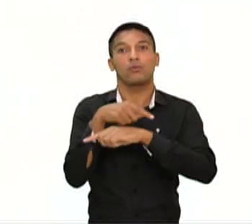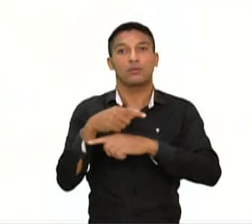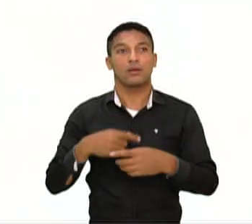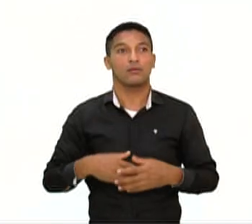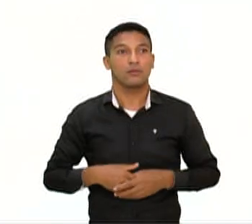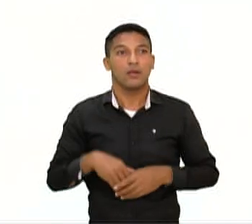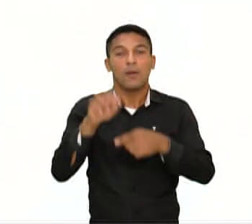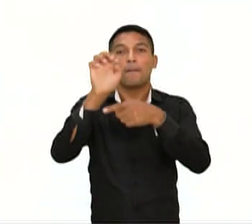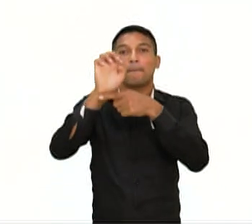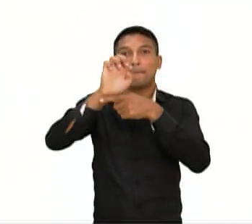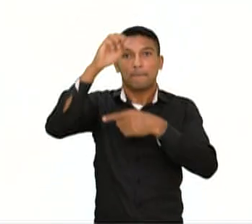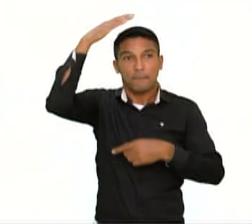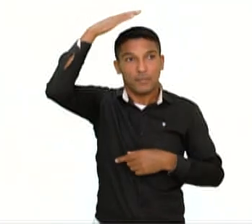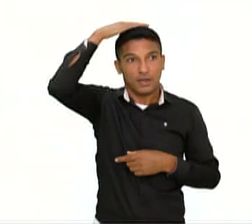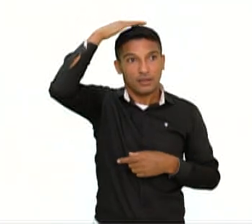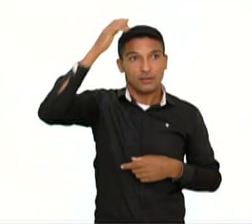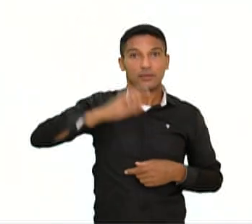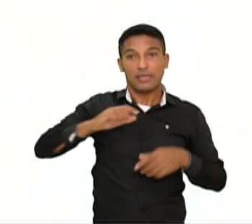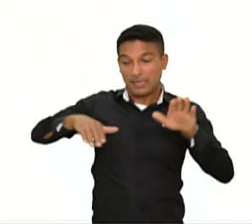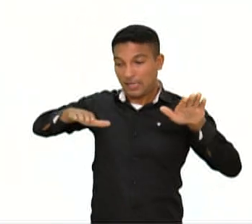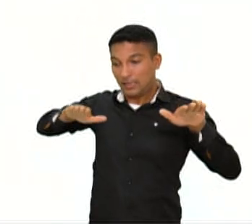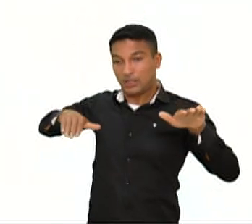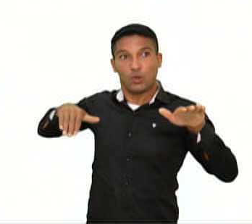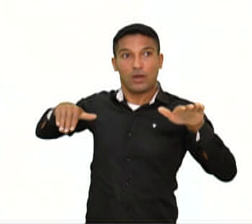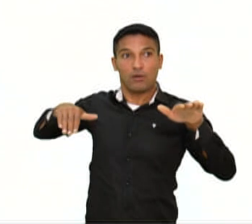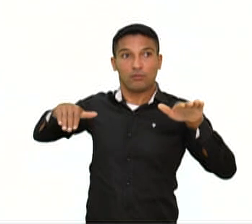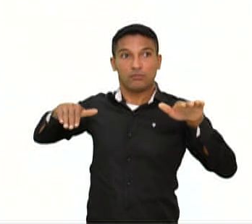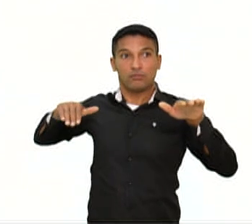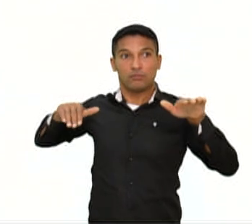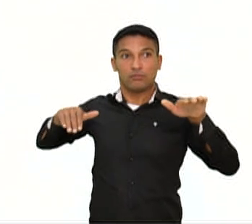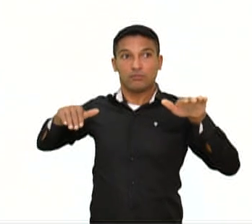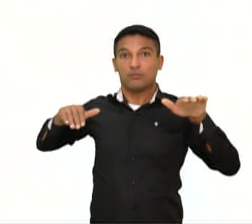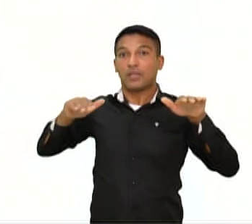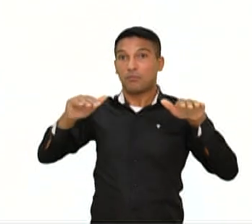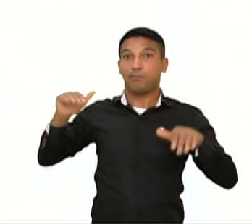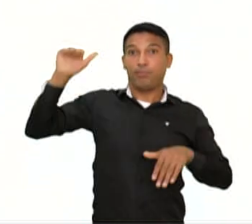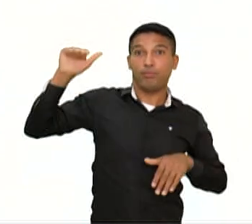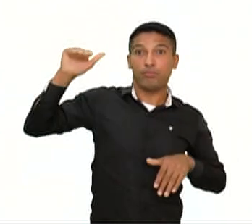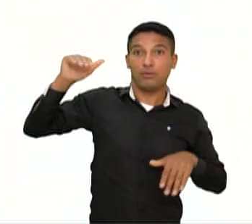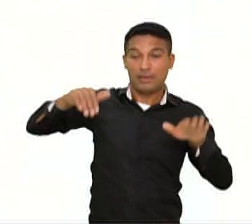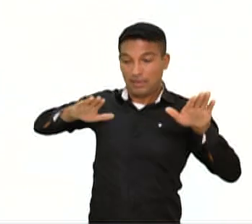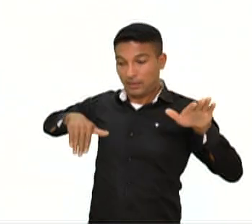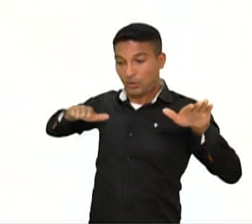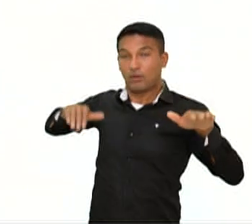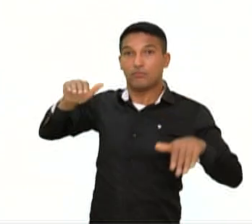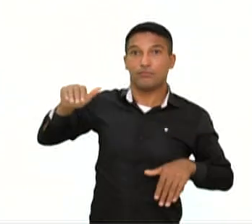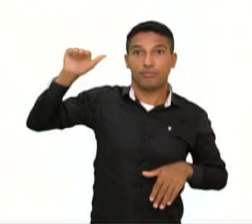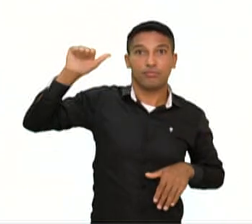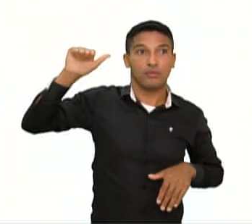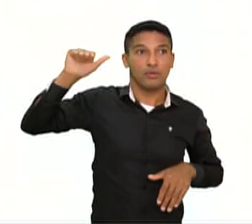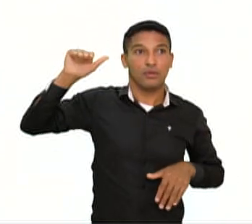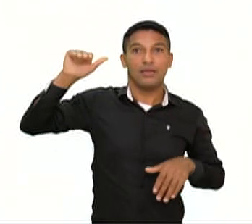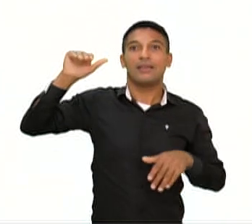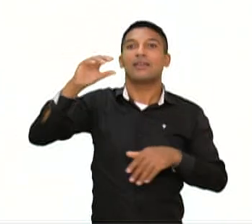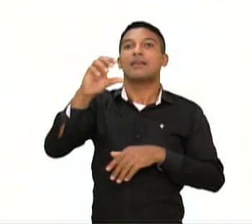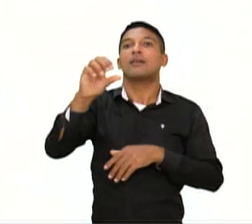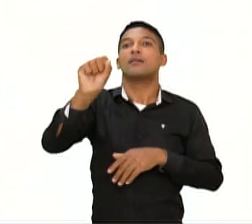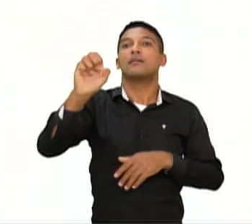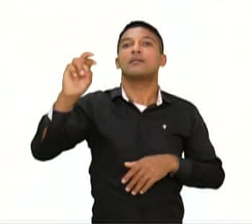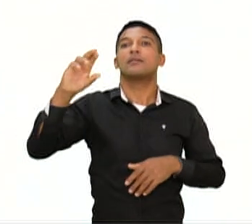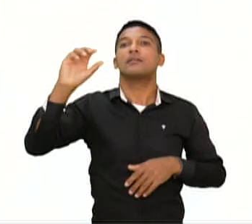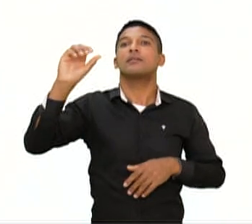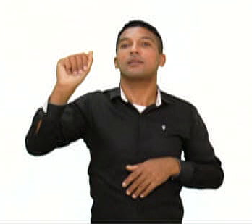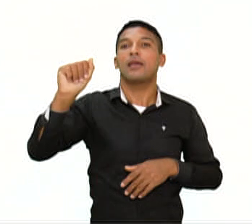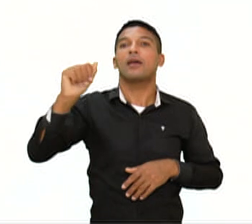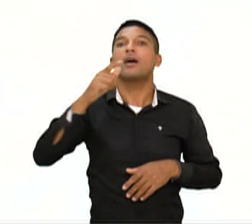A gente percebe que nós temos a região litorânea, nós temos uma elevação bem significativa, que é a Serra do Mar,